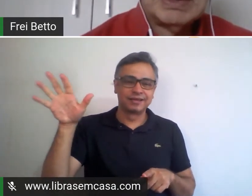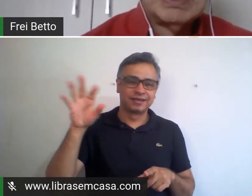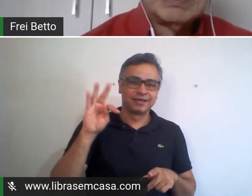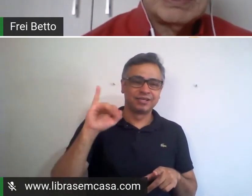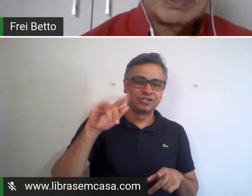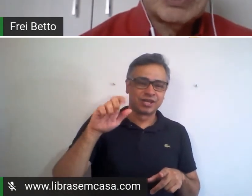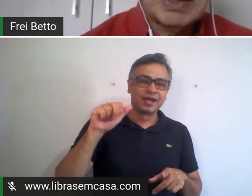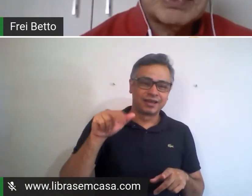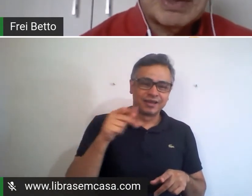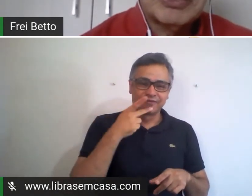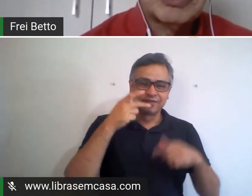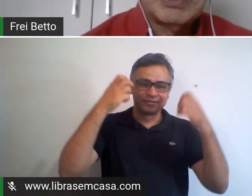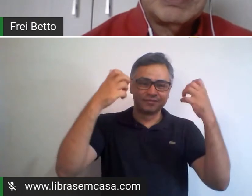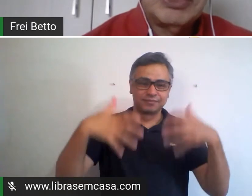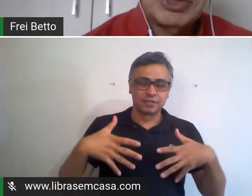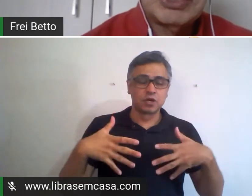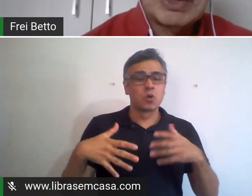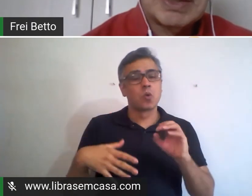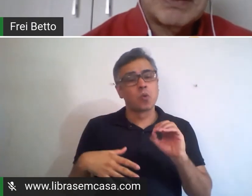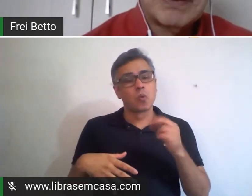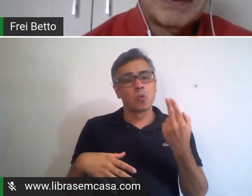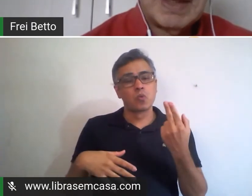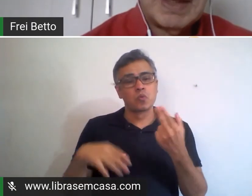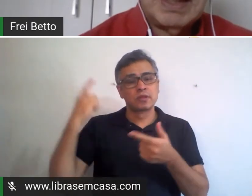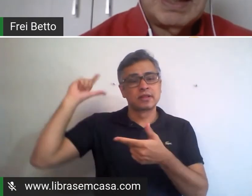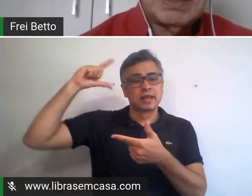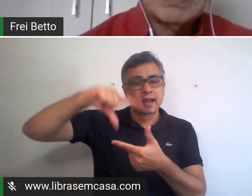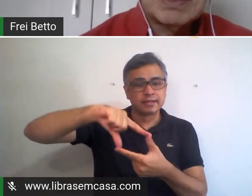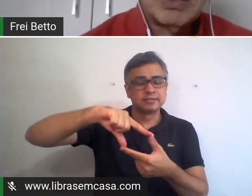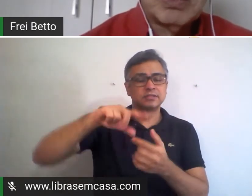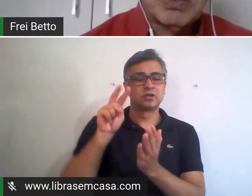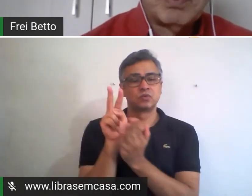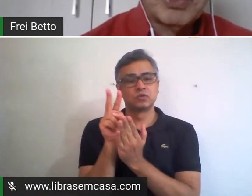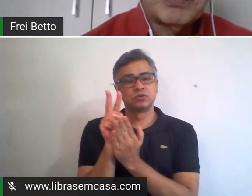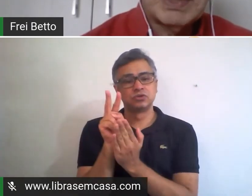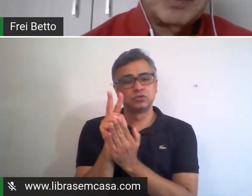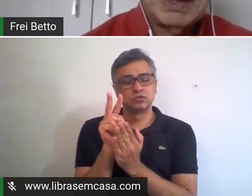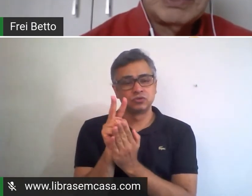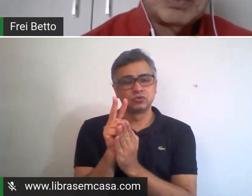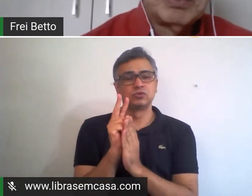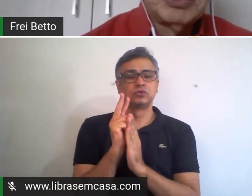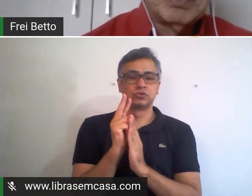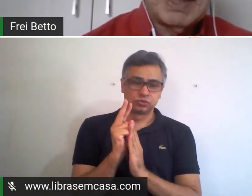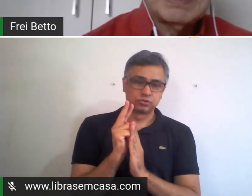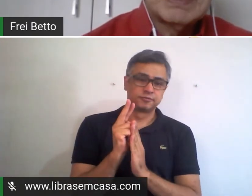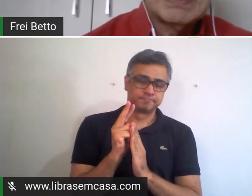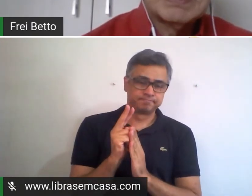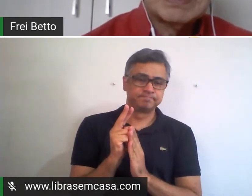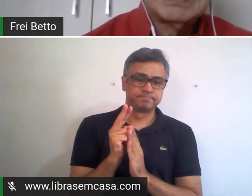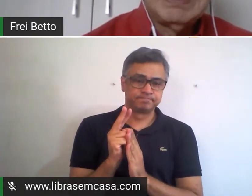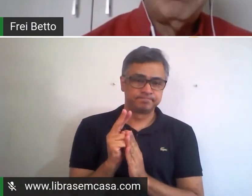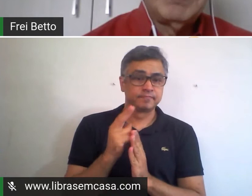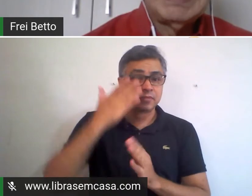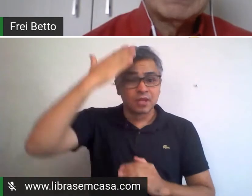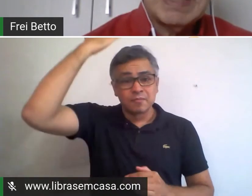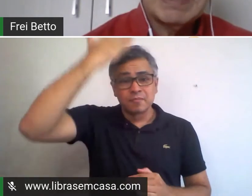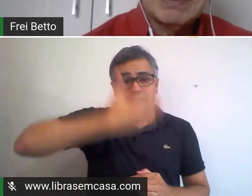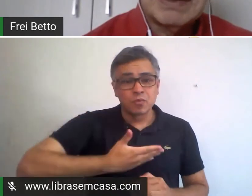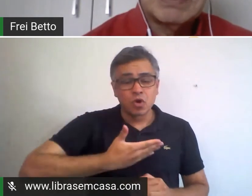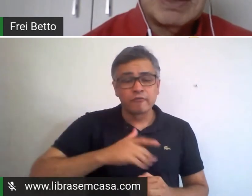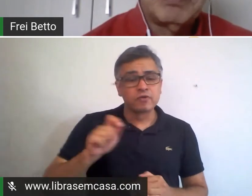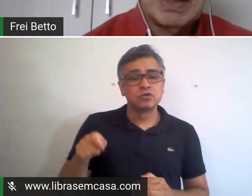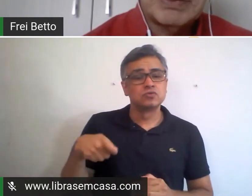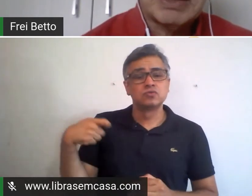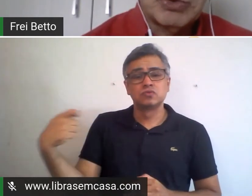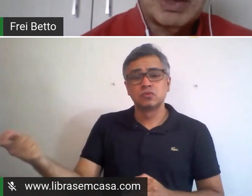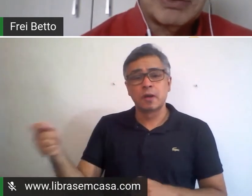acentuou, seja nas tradições indígenas, e que são comprovadamente muito mais civilizadas